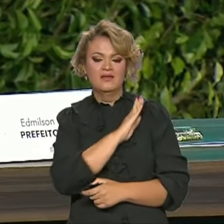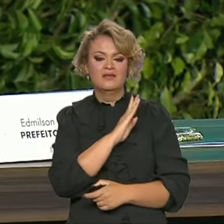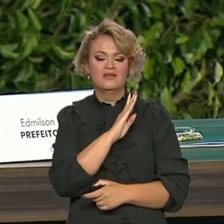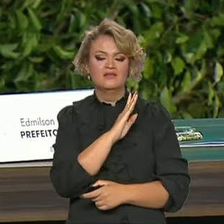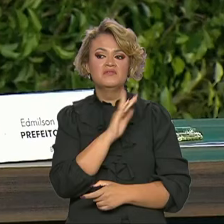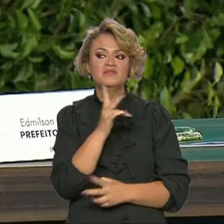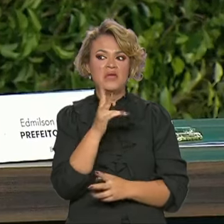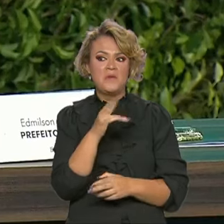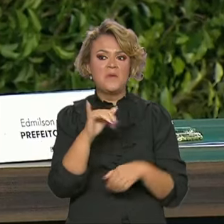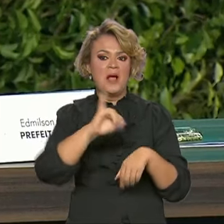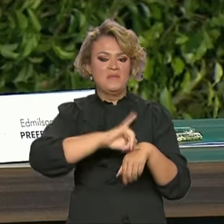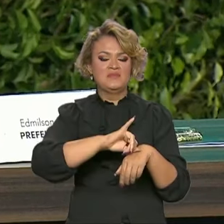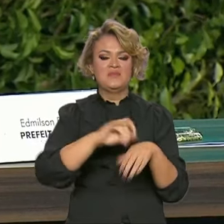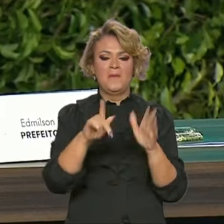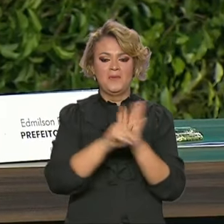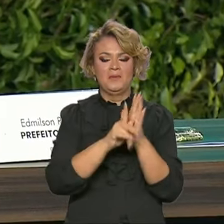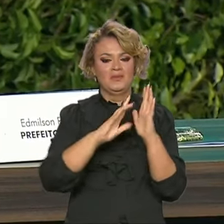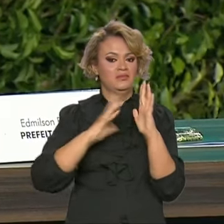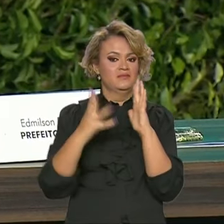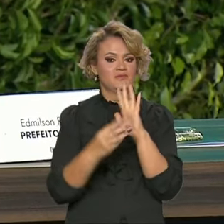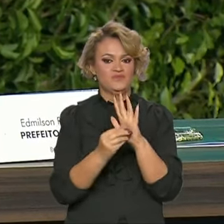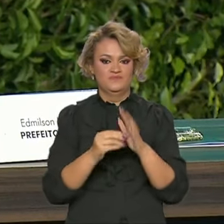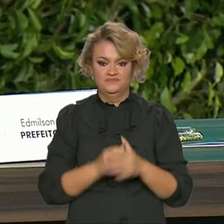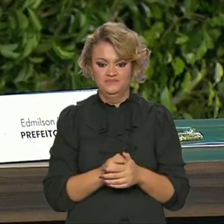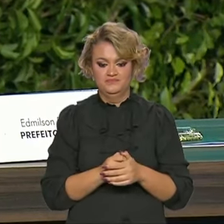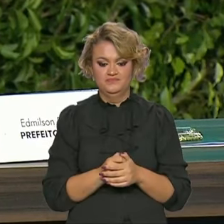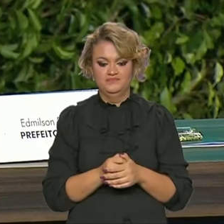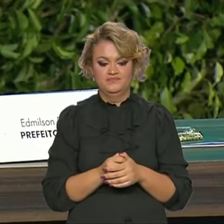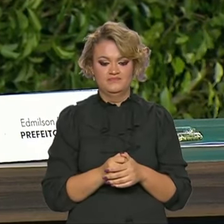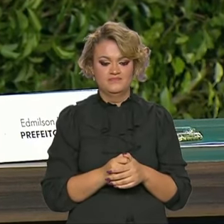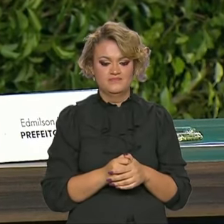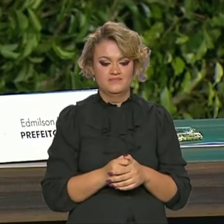capital global da Amazônia.